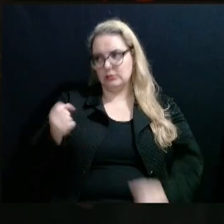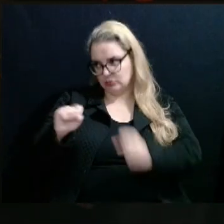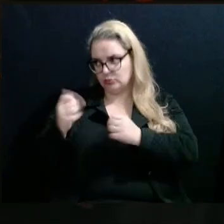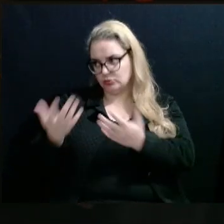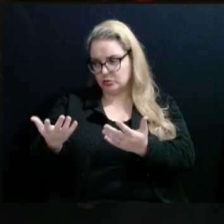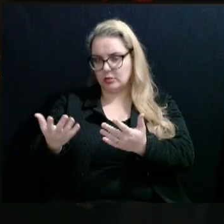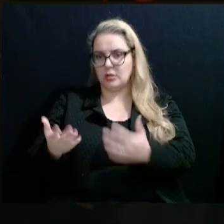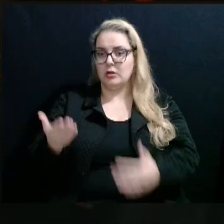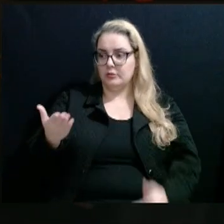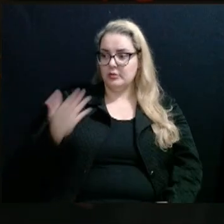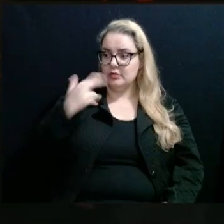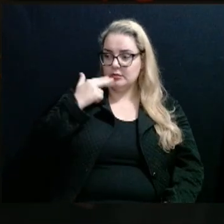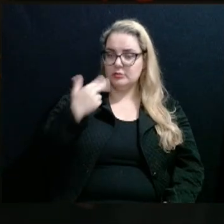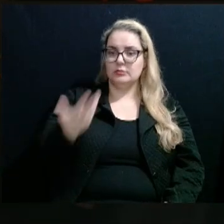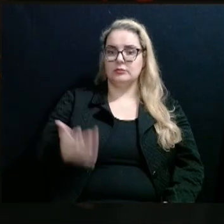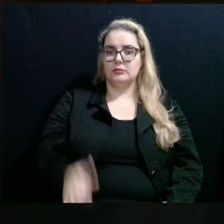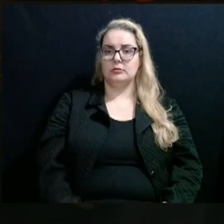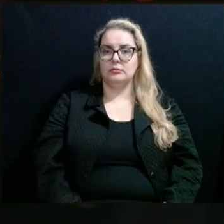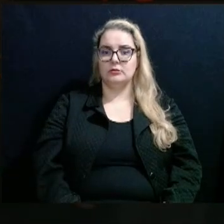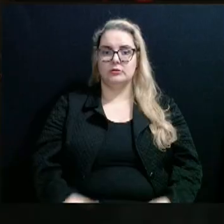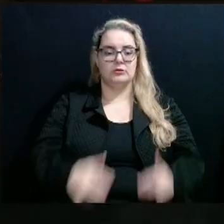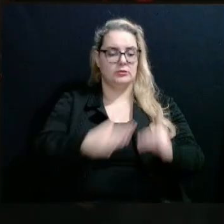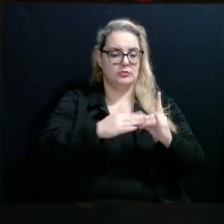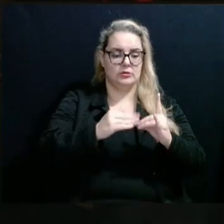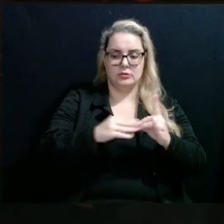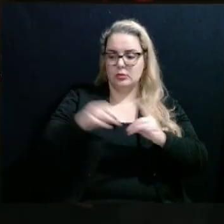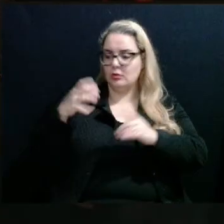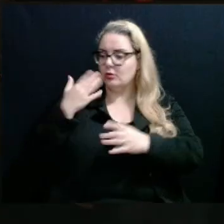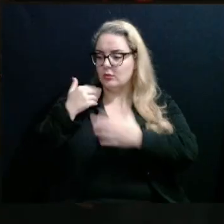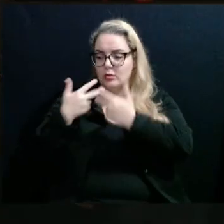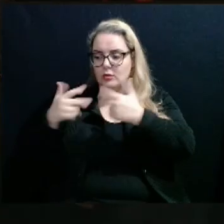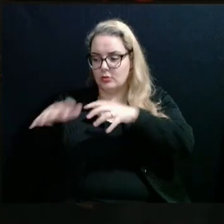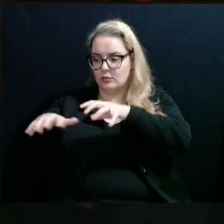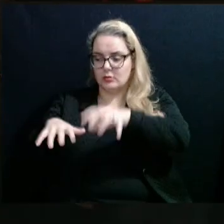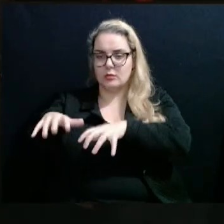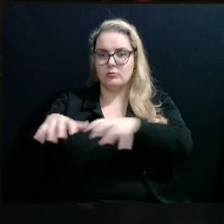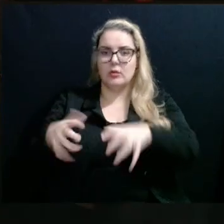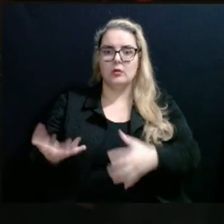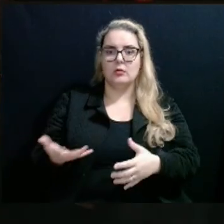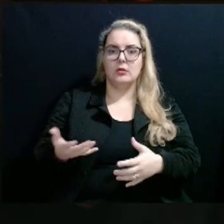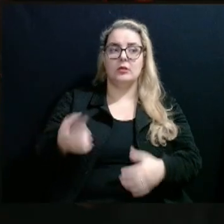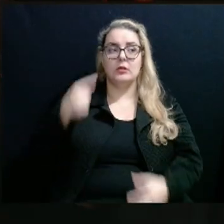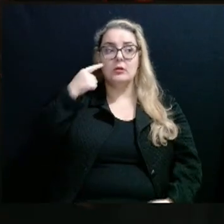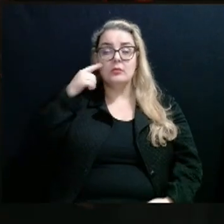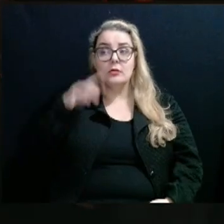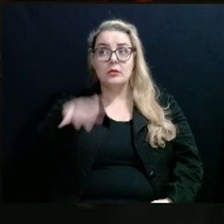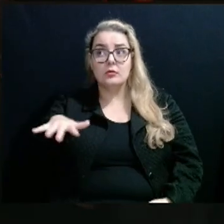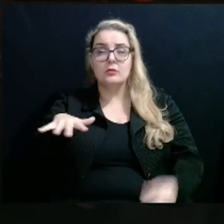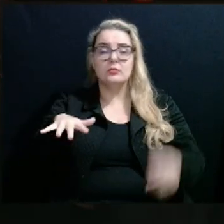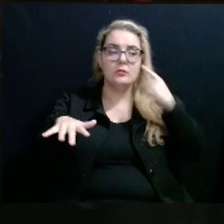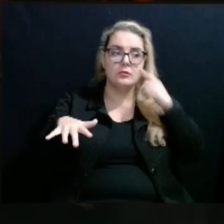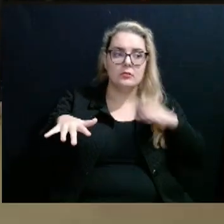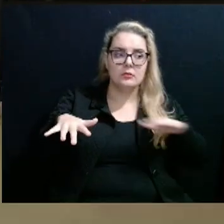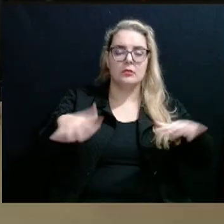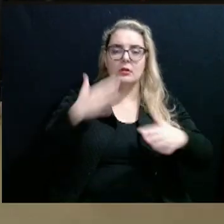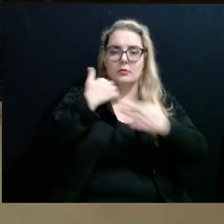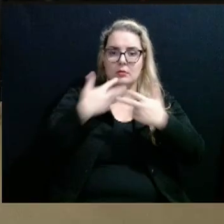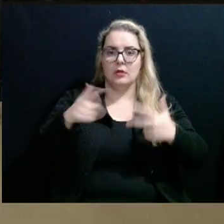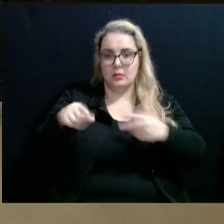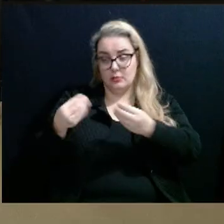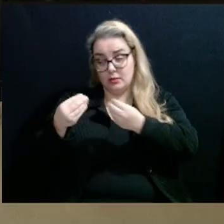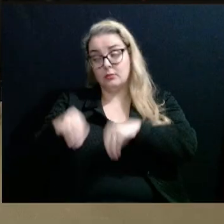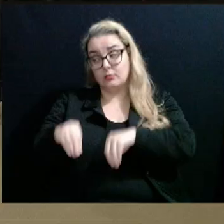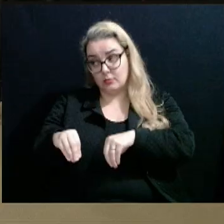de vegetarianos ou veganos que buscam essa linha alimentar? Isso é prejudicial, precisa ter